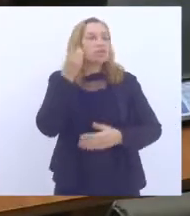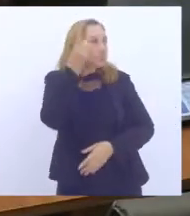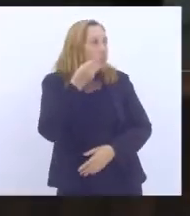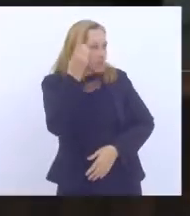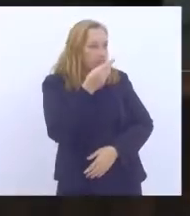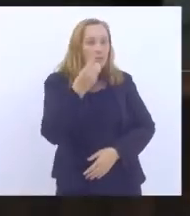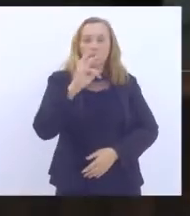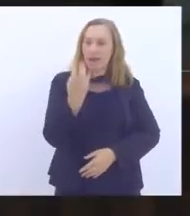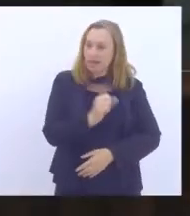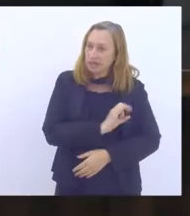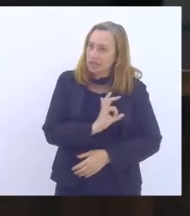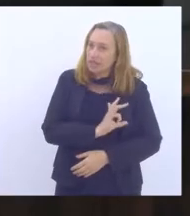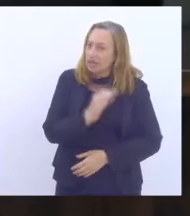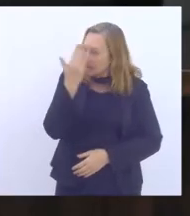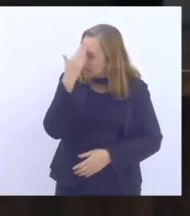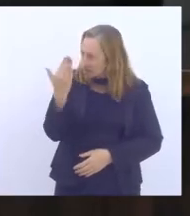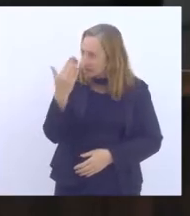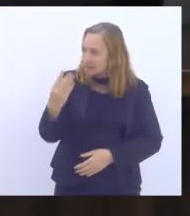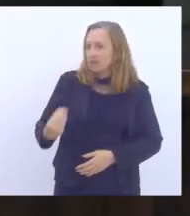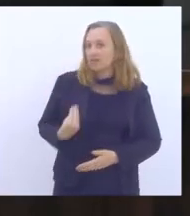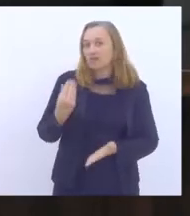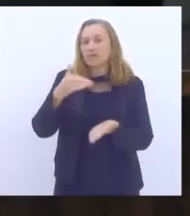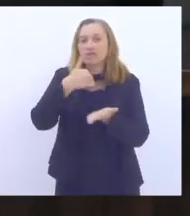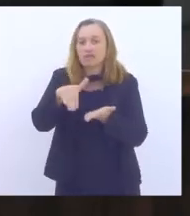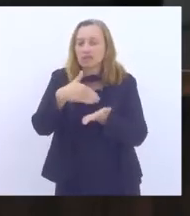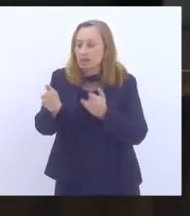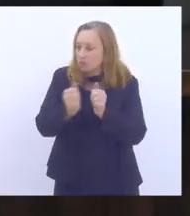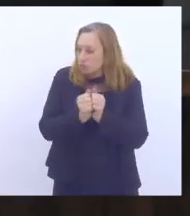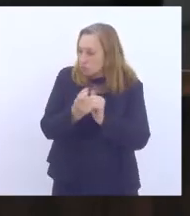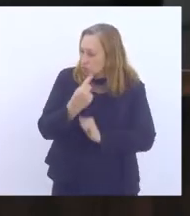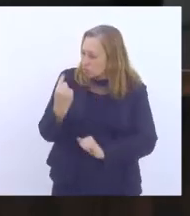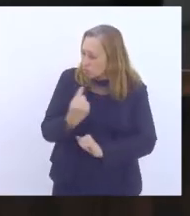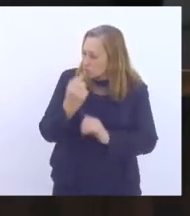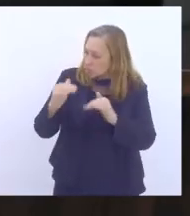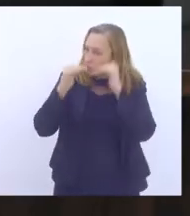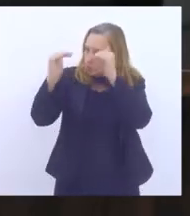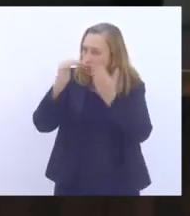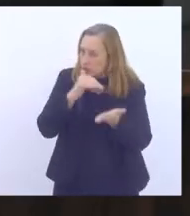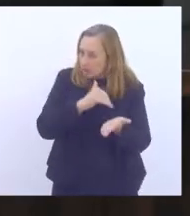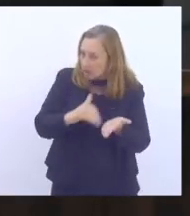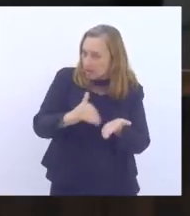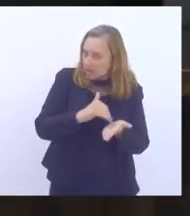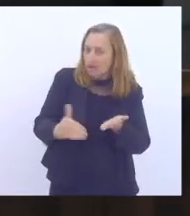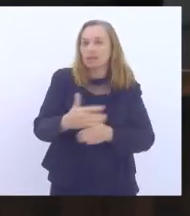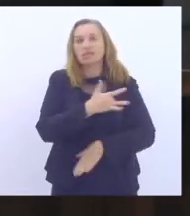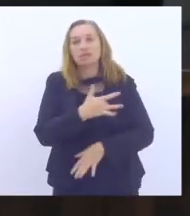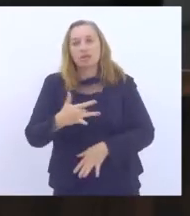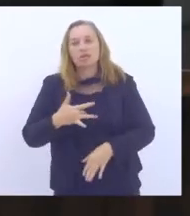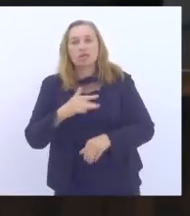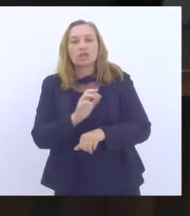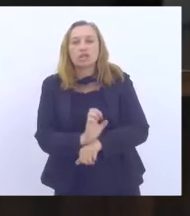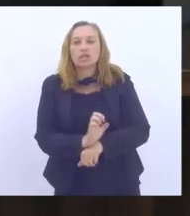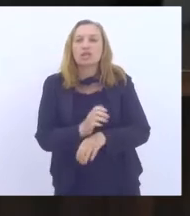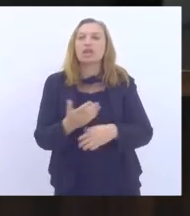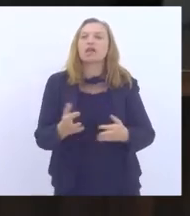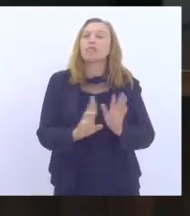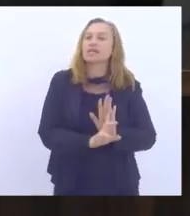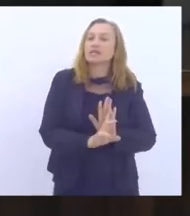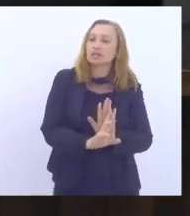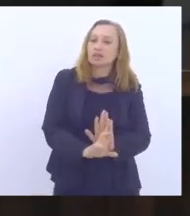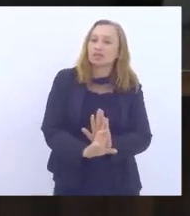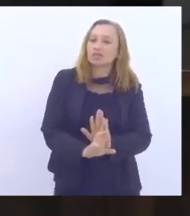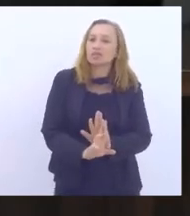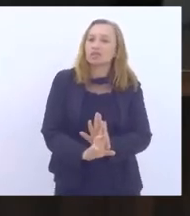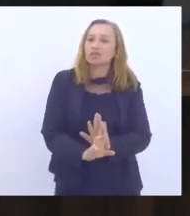primeiro agradecer a presença do secretário que esteve conosco do subsecretário de saúde Estadual representante